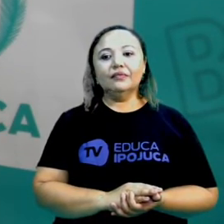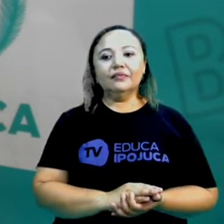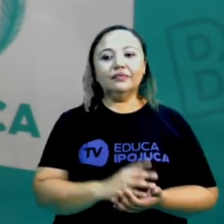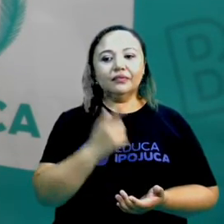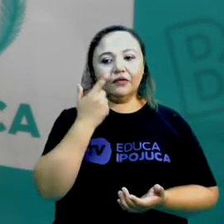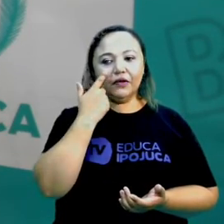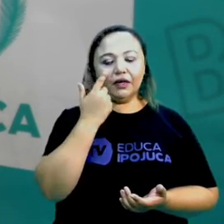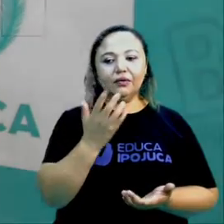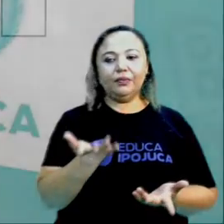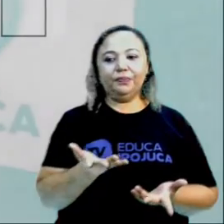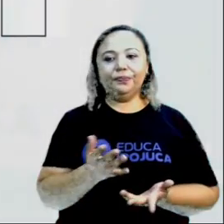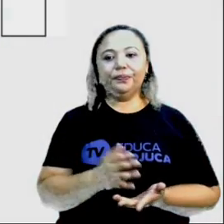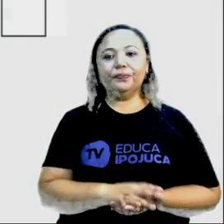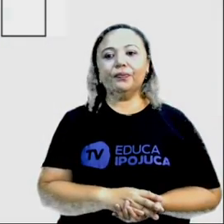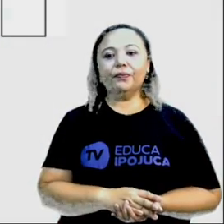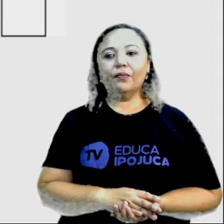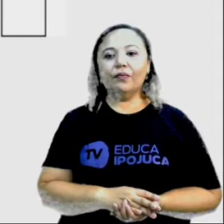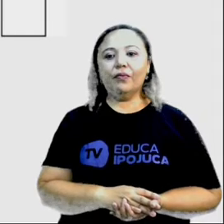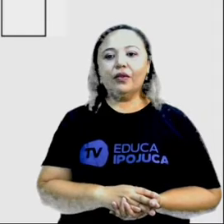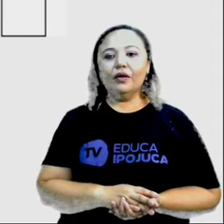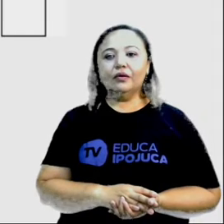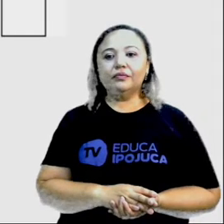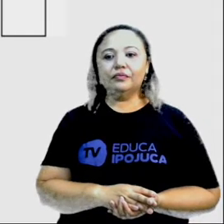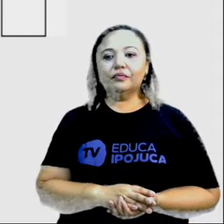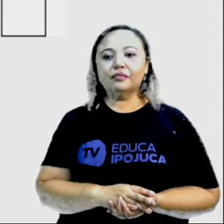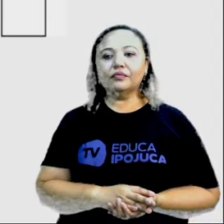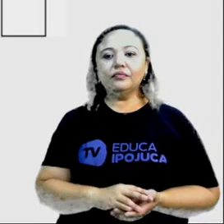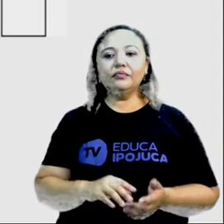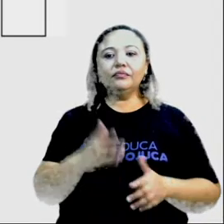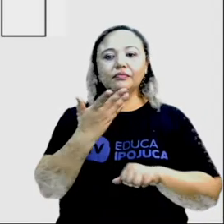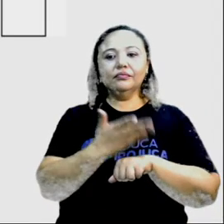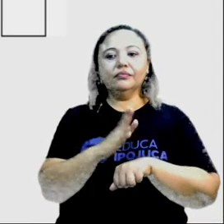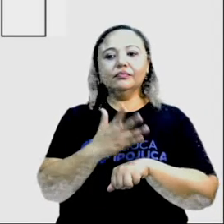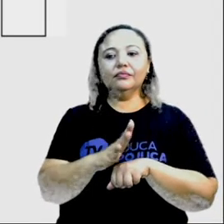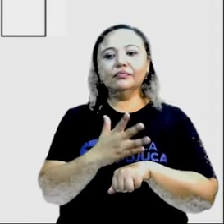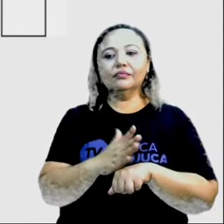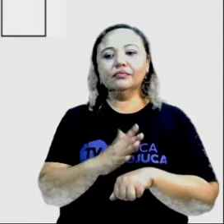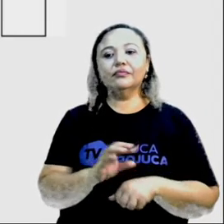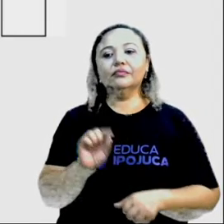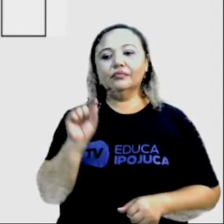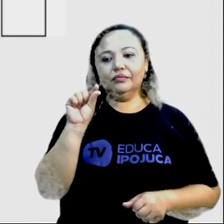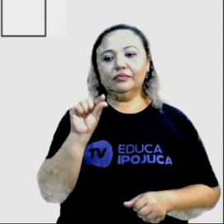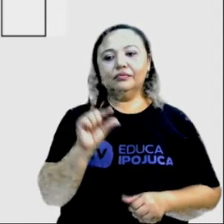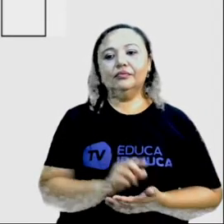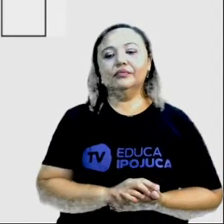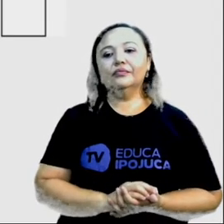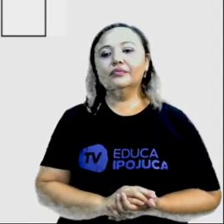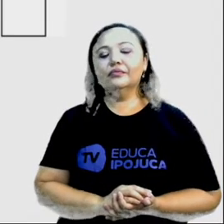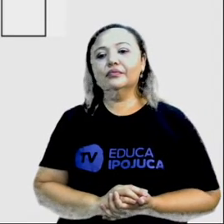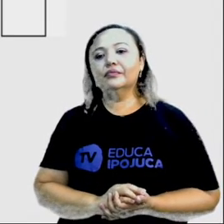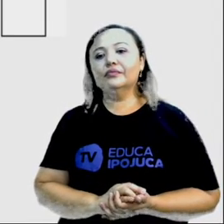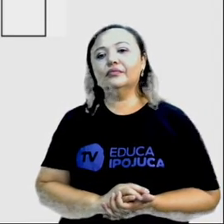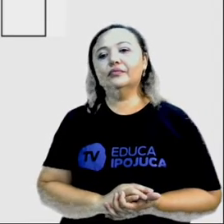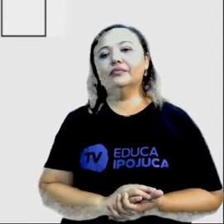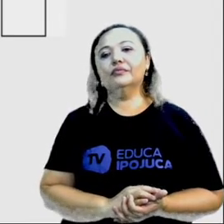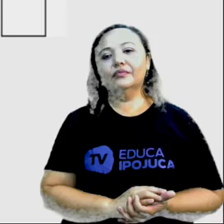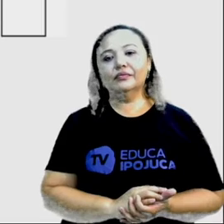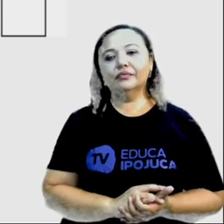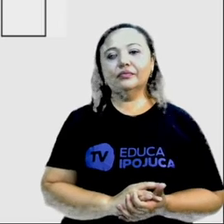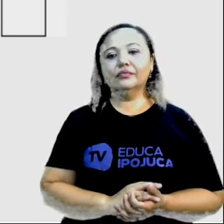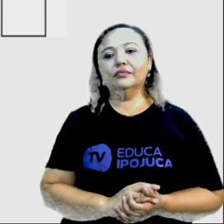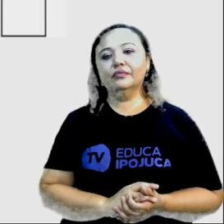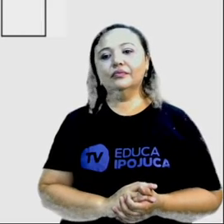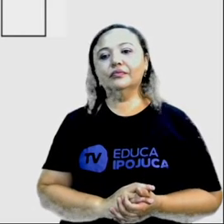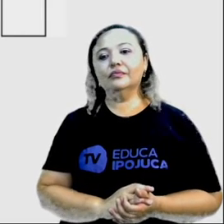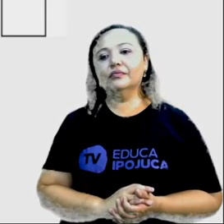Então, vejamos aí. Para praticarmos, a gente vai adicionar